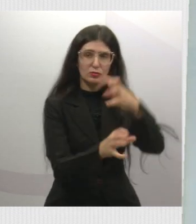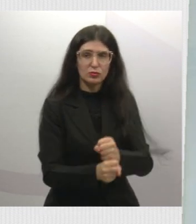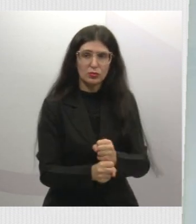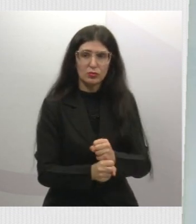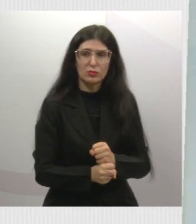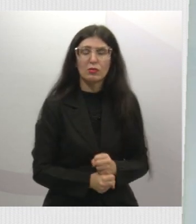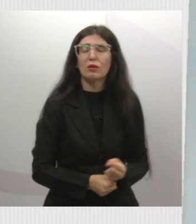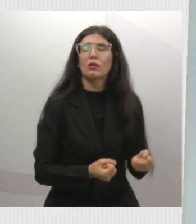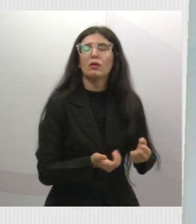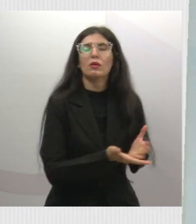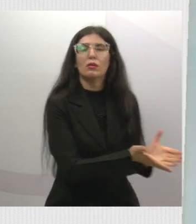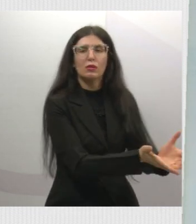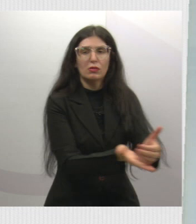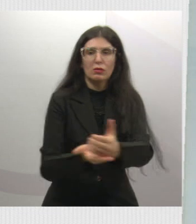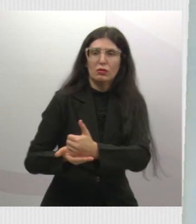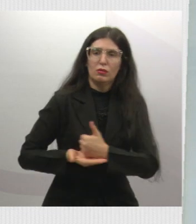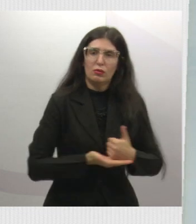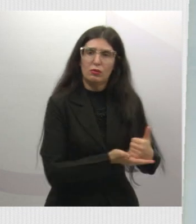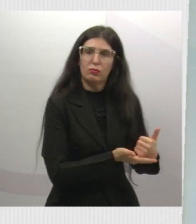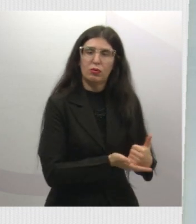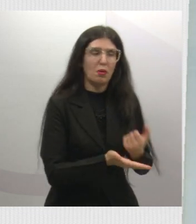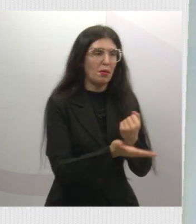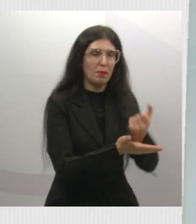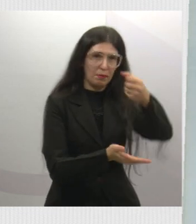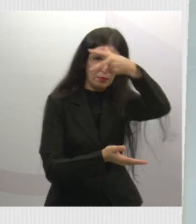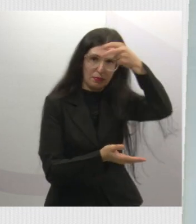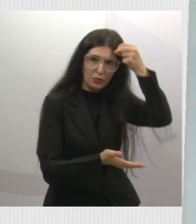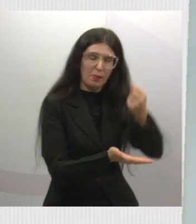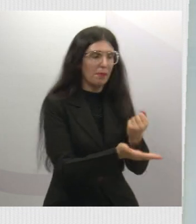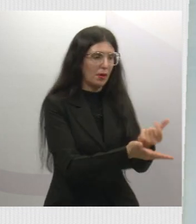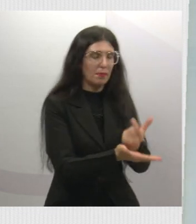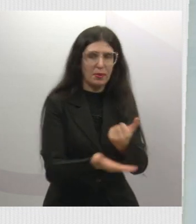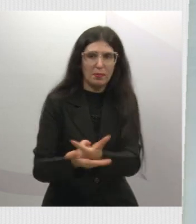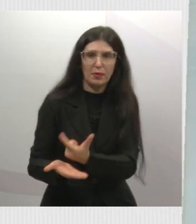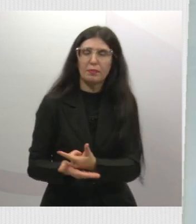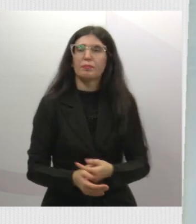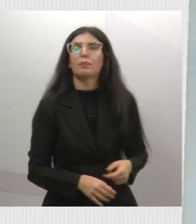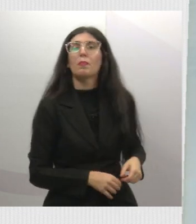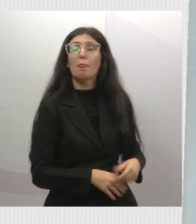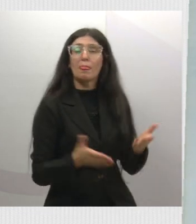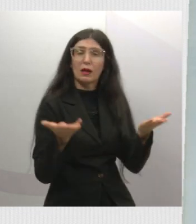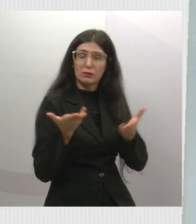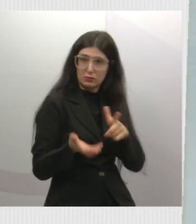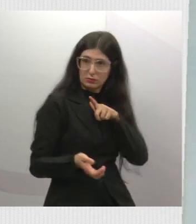da receita corrente. Então, temos a receita tributária.